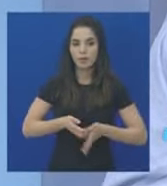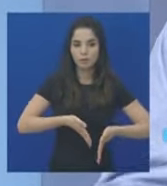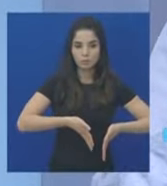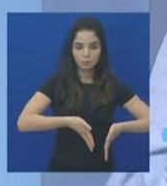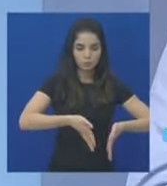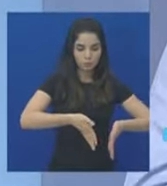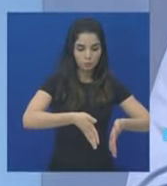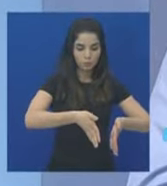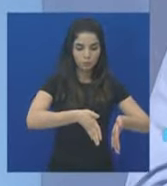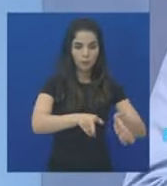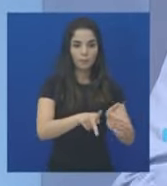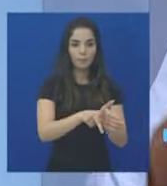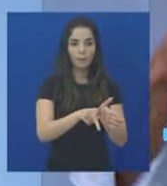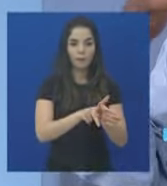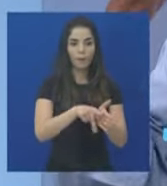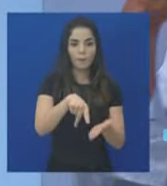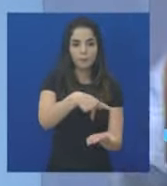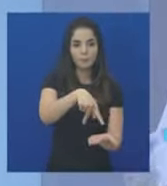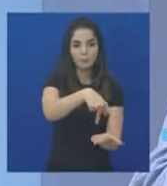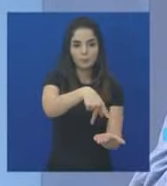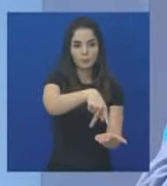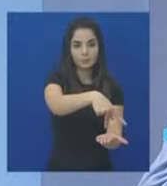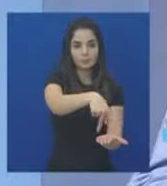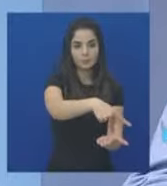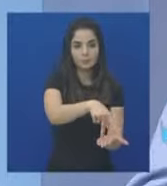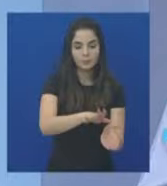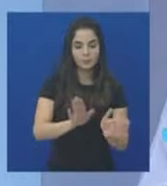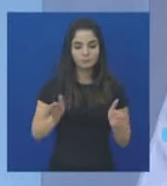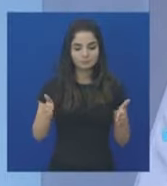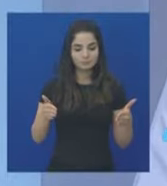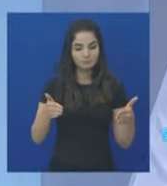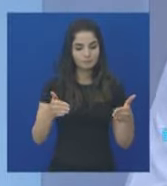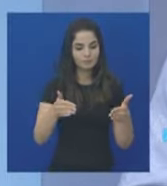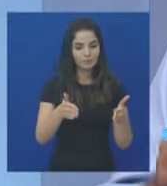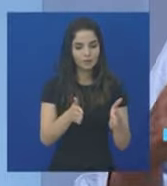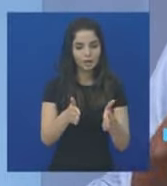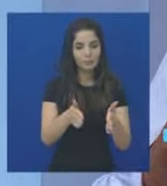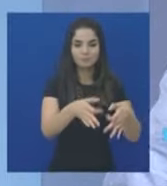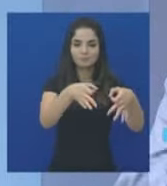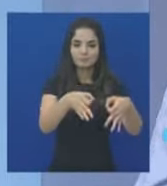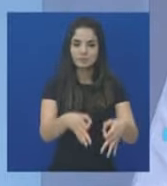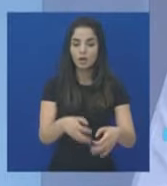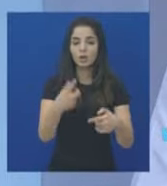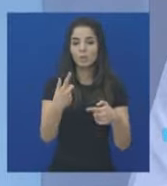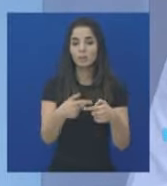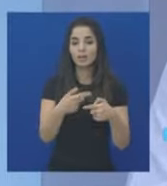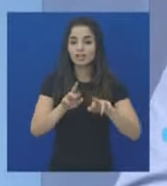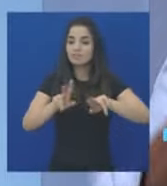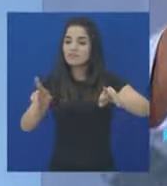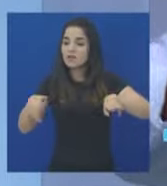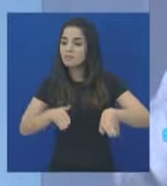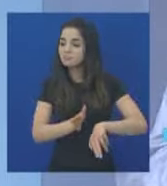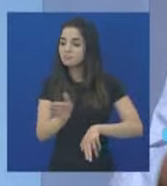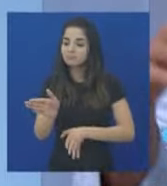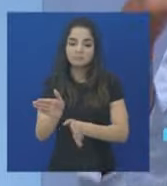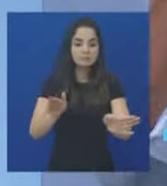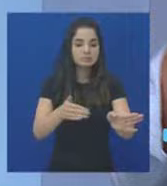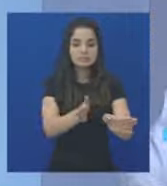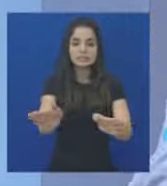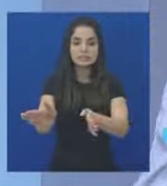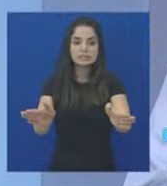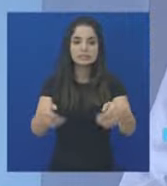que as ciclovias se encontrem, que as ciclovias em Cabo Frio atualmente não encontram uma com outra. Então, temos que ter o ponto